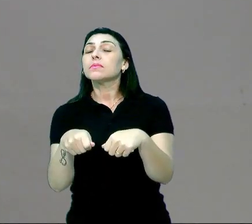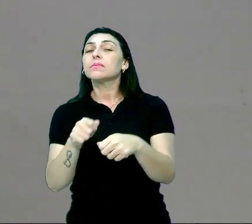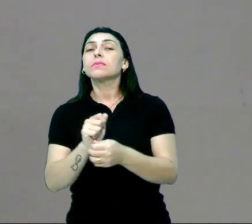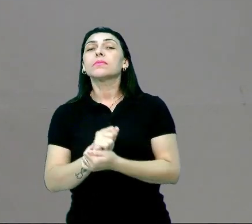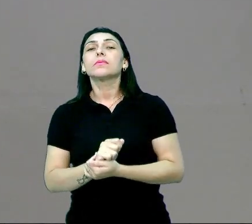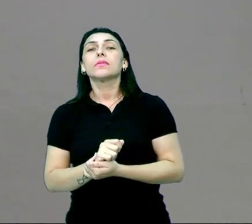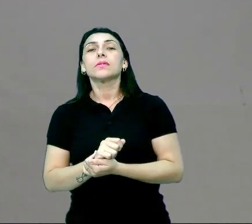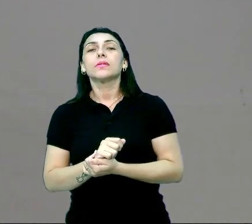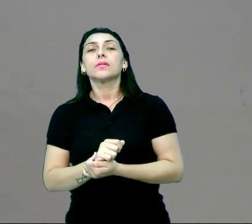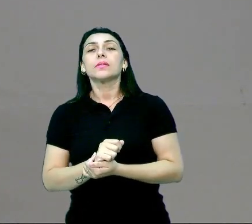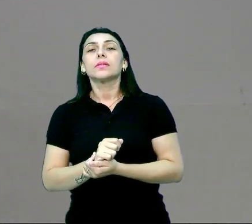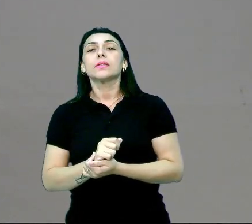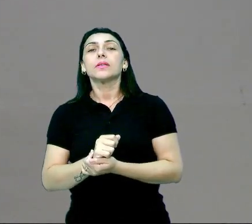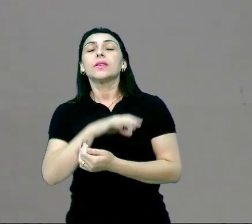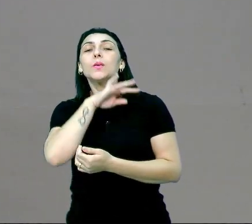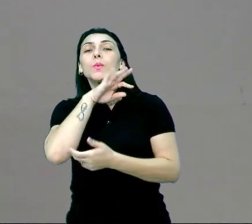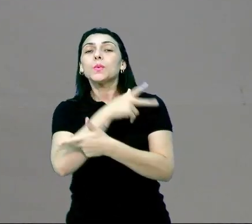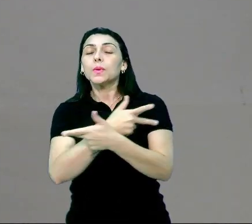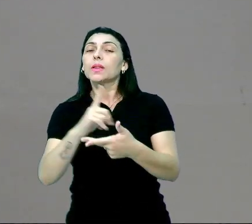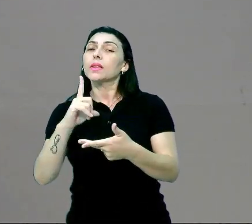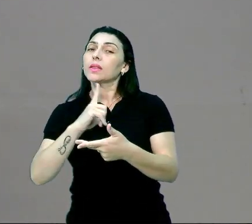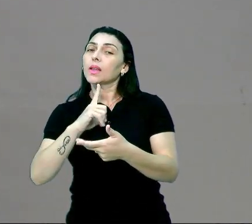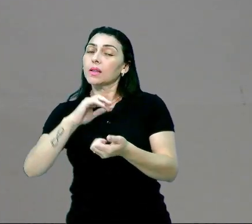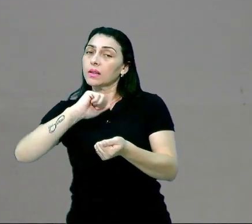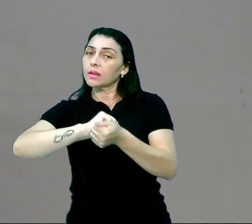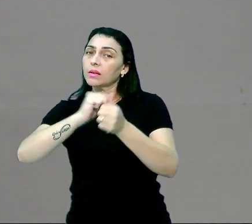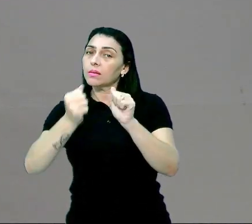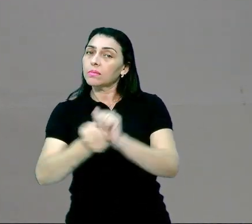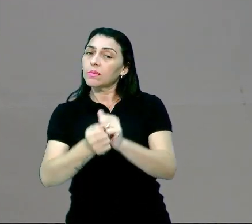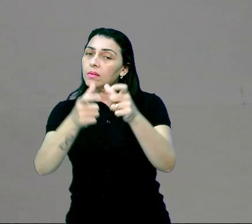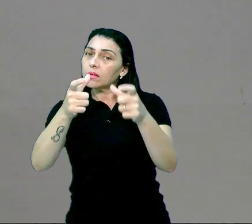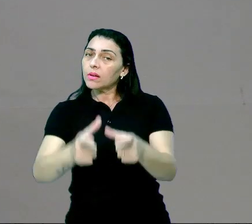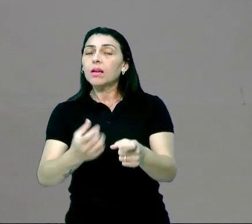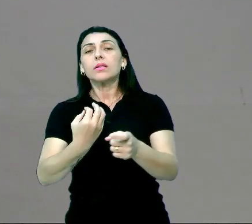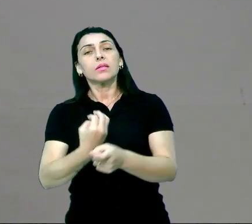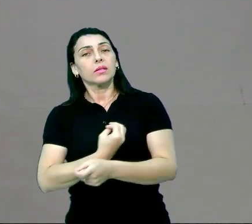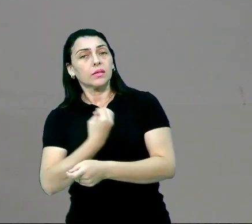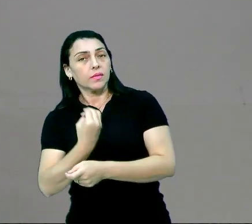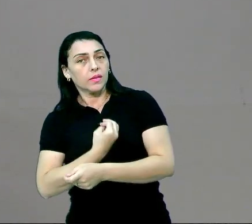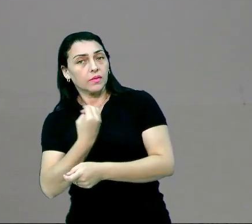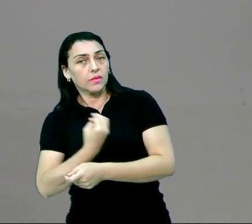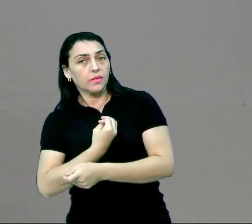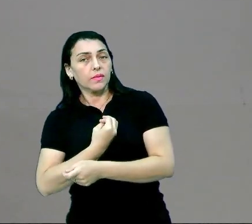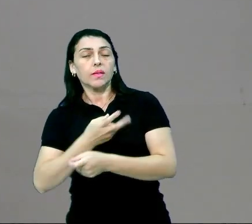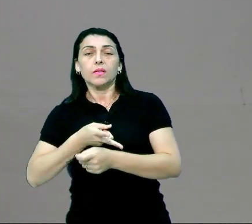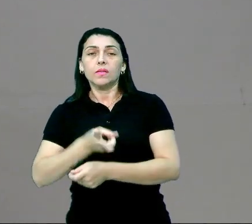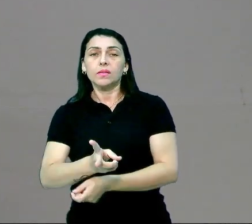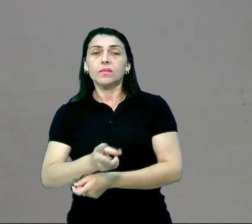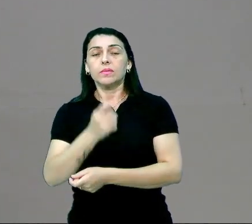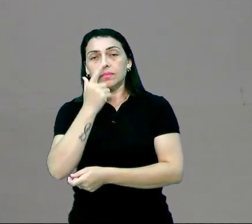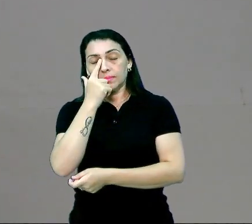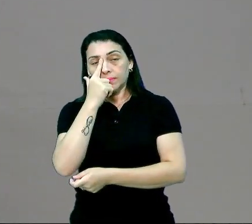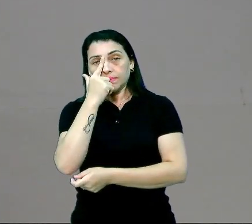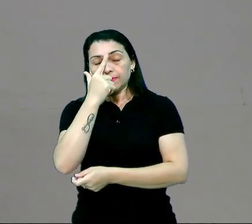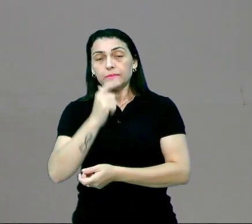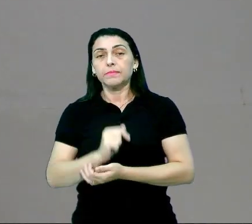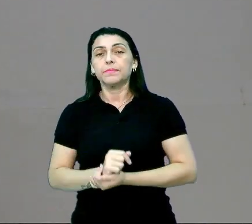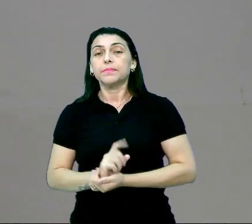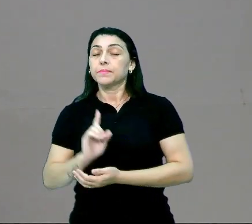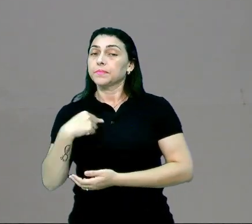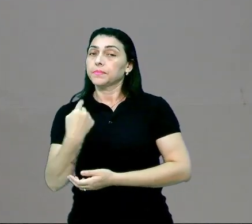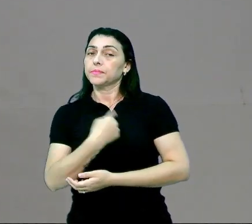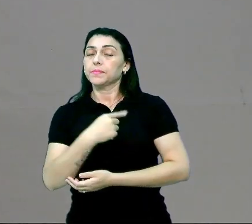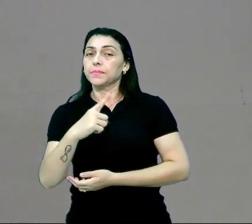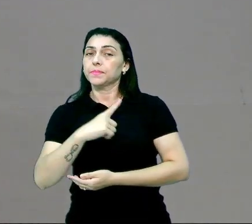capacidade que as espécies têm de se adaptarem ao meio que elas vão sobreviver. Então,